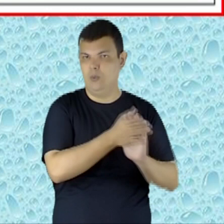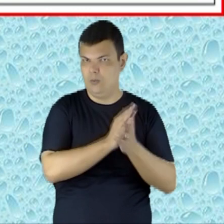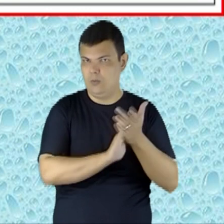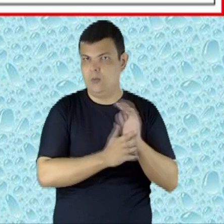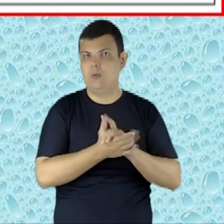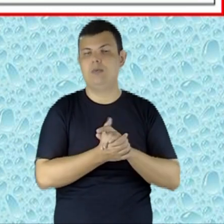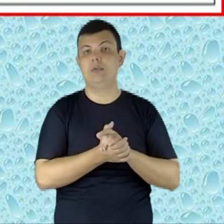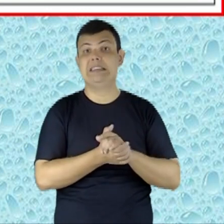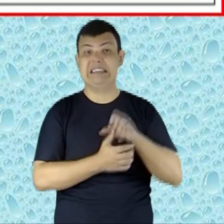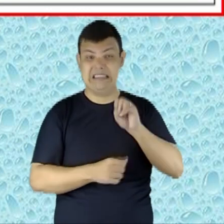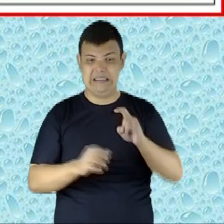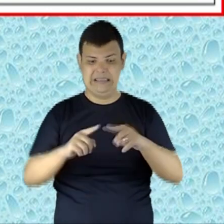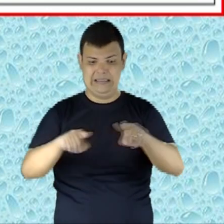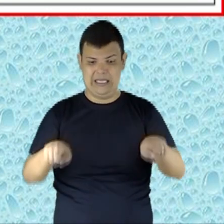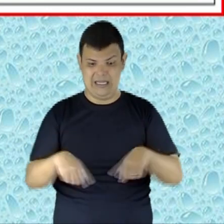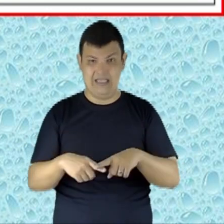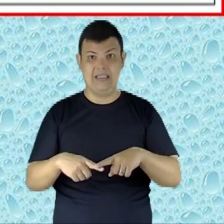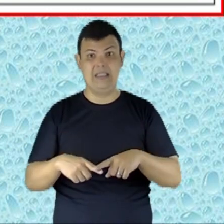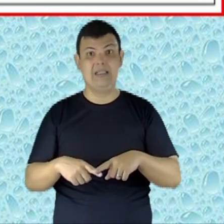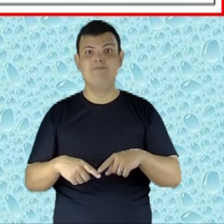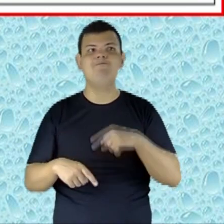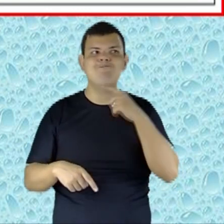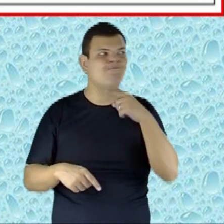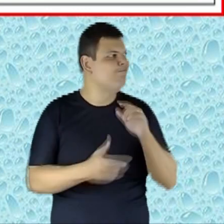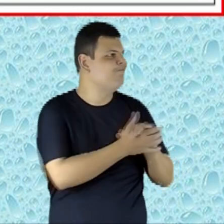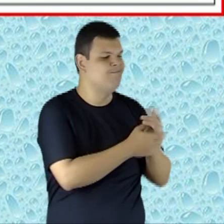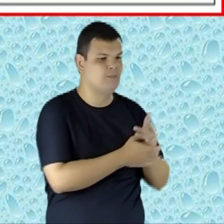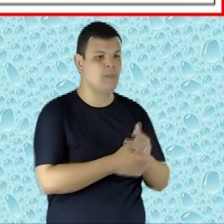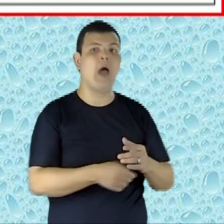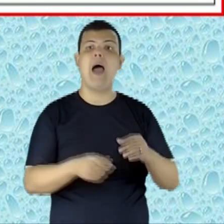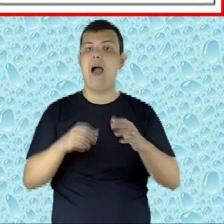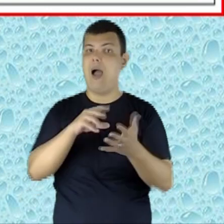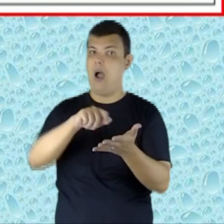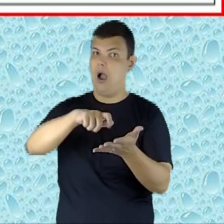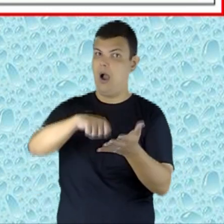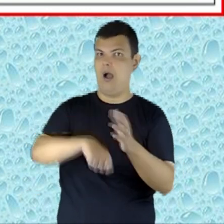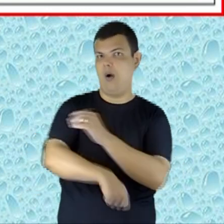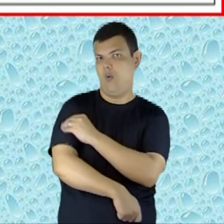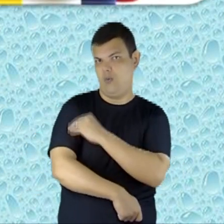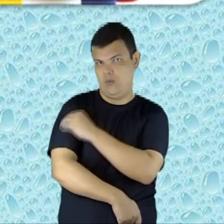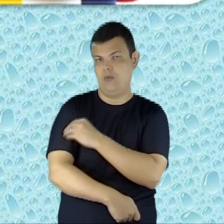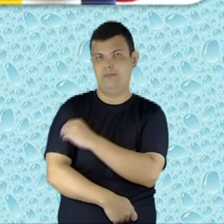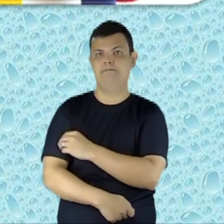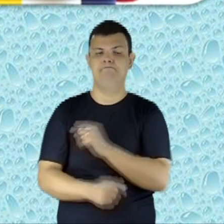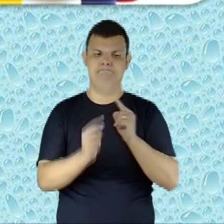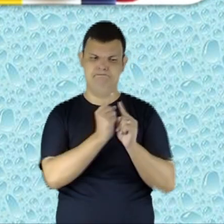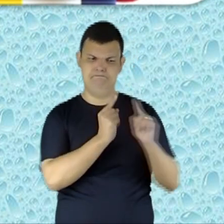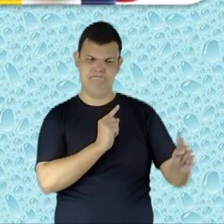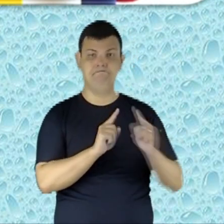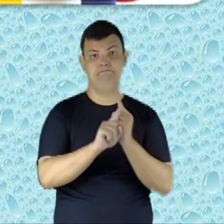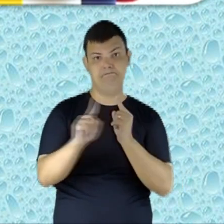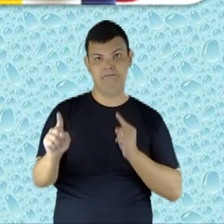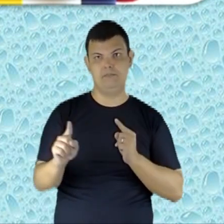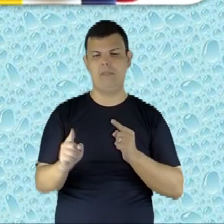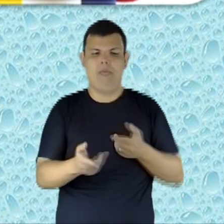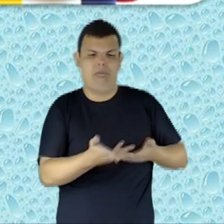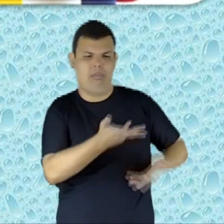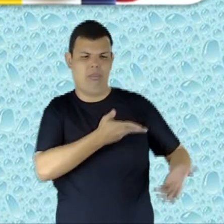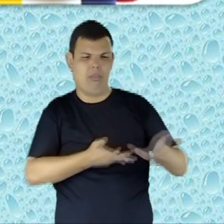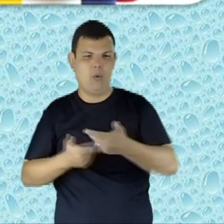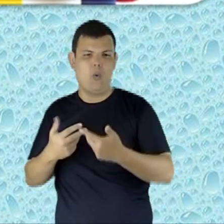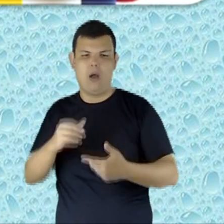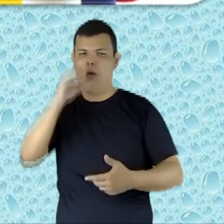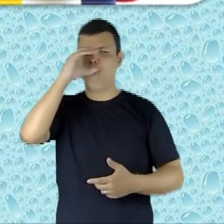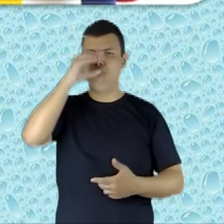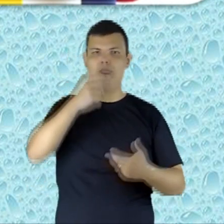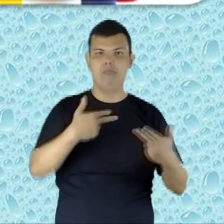de aula não tiver como lavar as mãos, use o álcool em gel, tá? Vamos manter a distância, não compartilhar os objetos. Olha